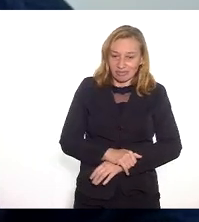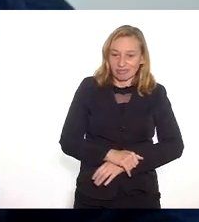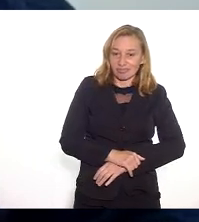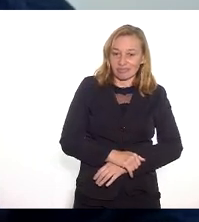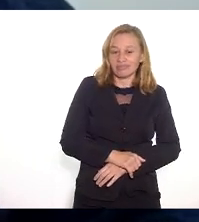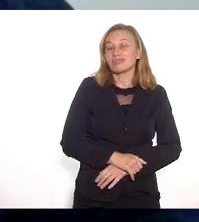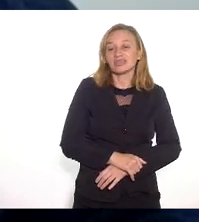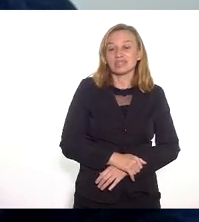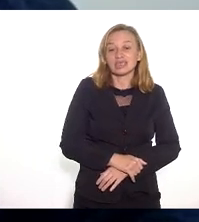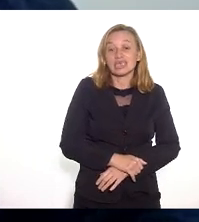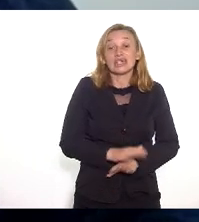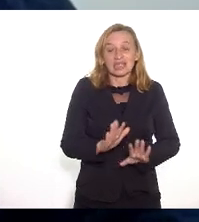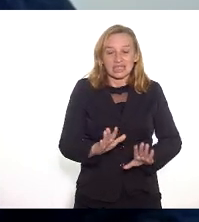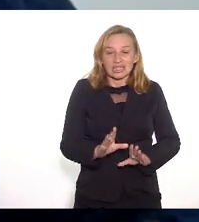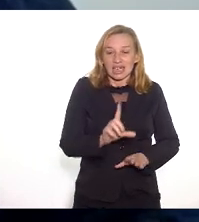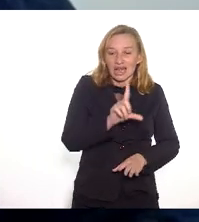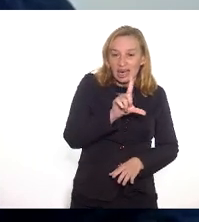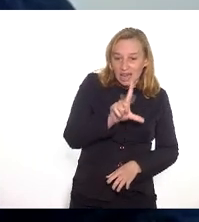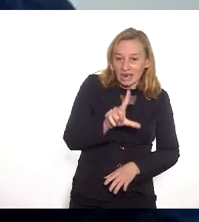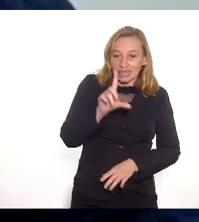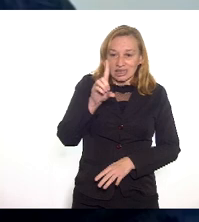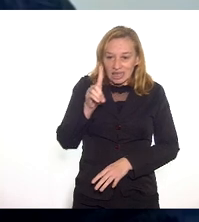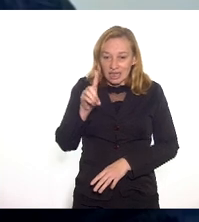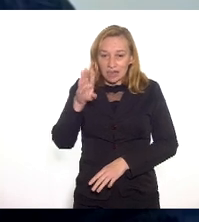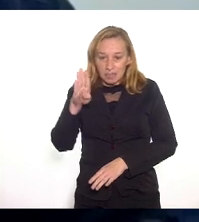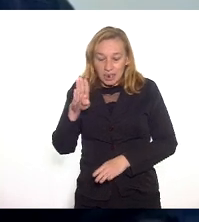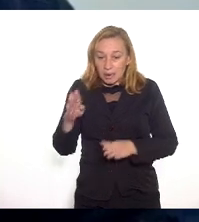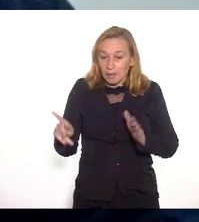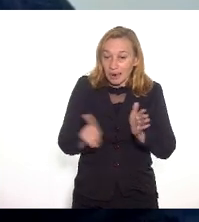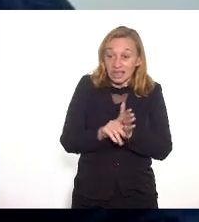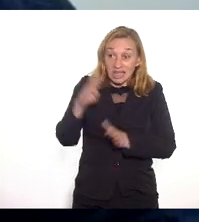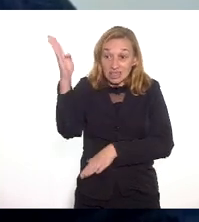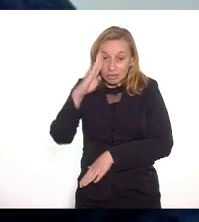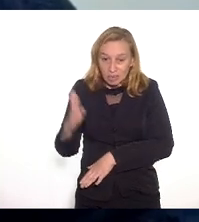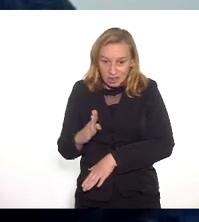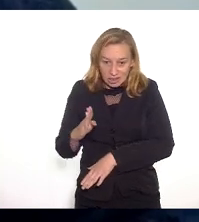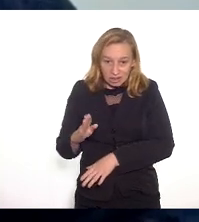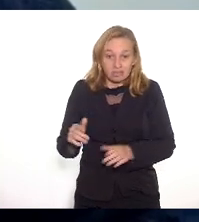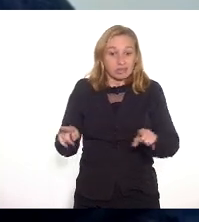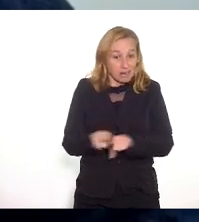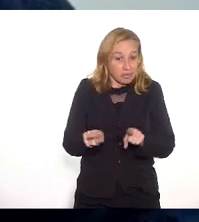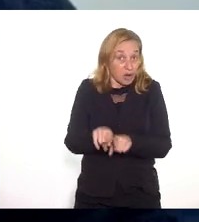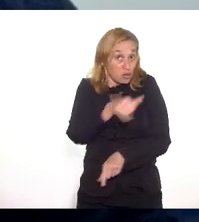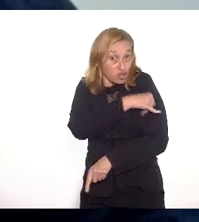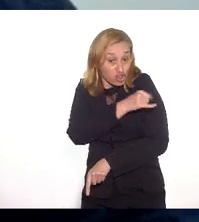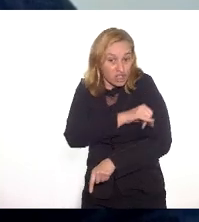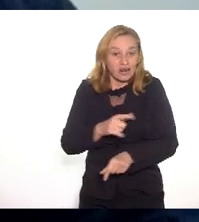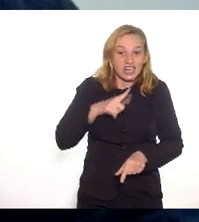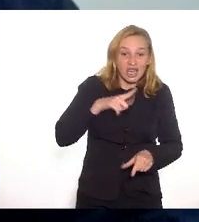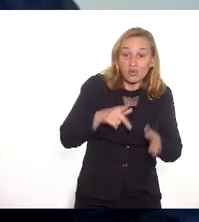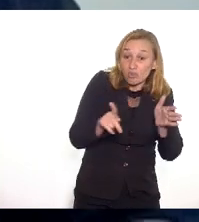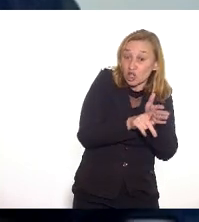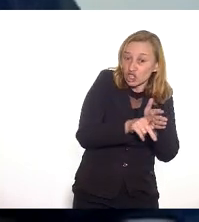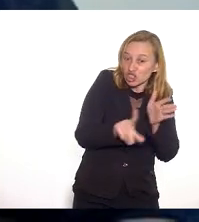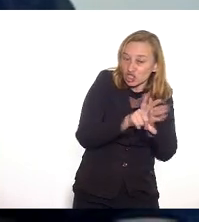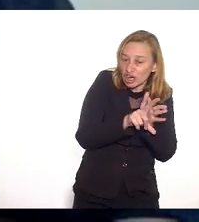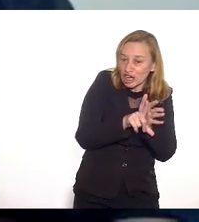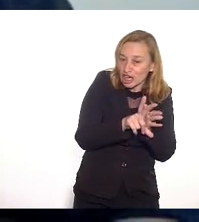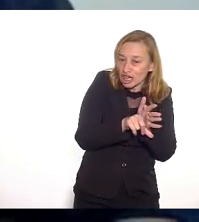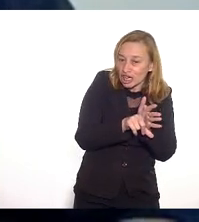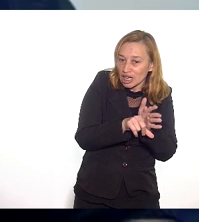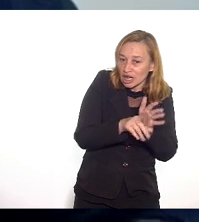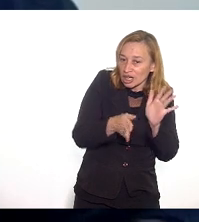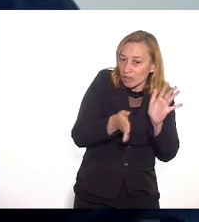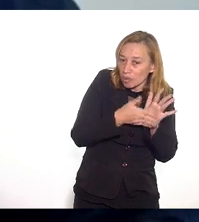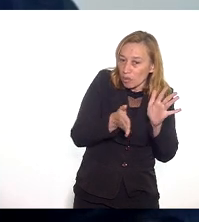ilegal, né? Porque se a LDB vale para todo o território brasileiro, inclusive para o Rio de Janeiro, e se tem um projeto de lei que